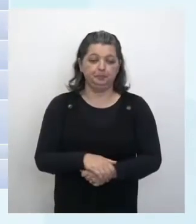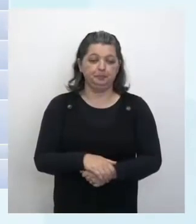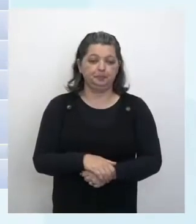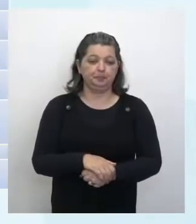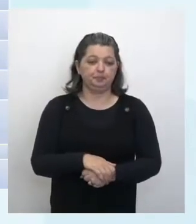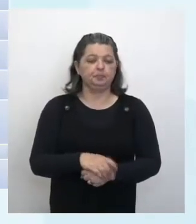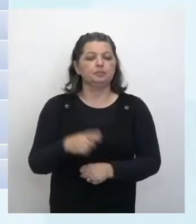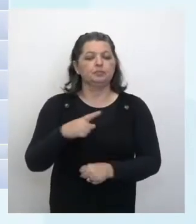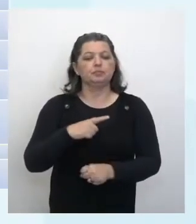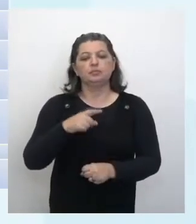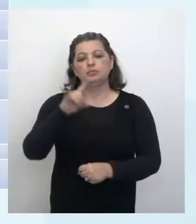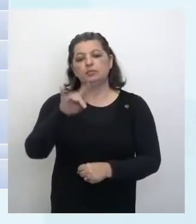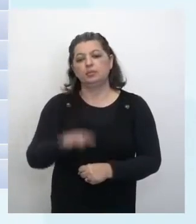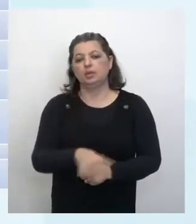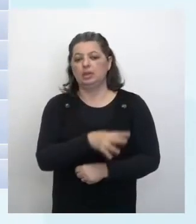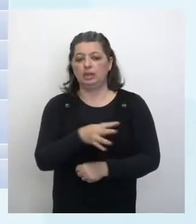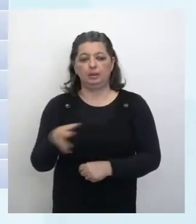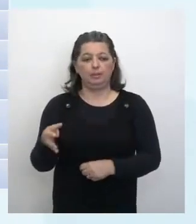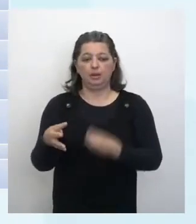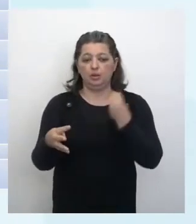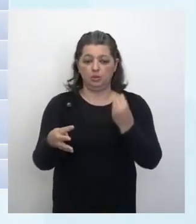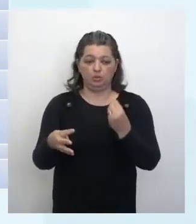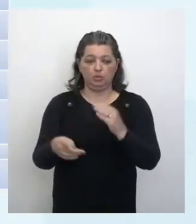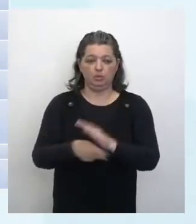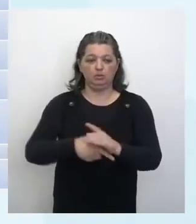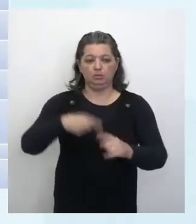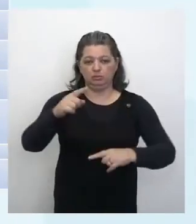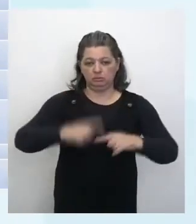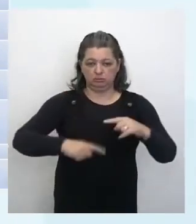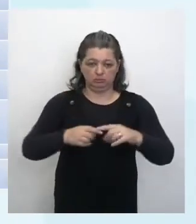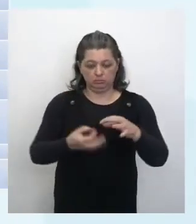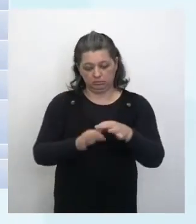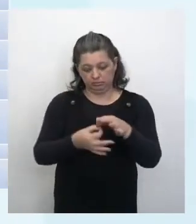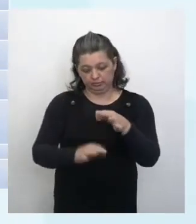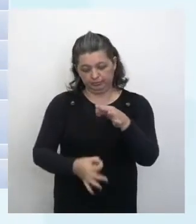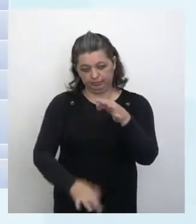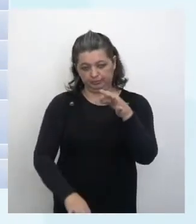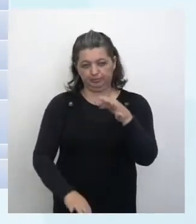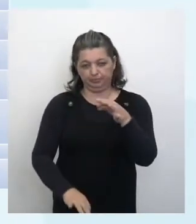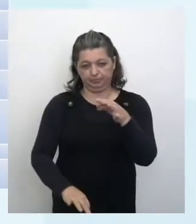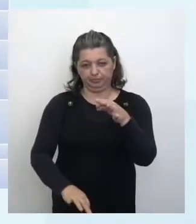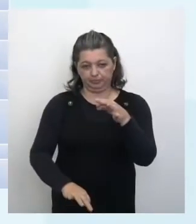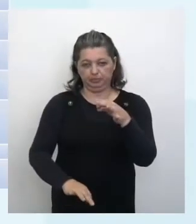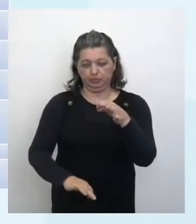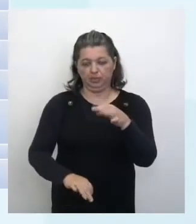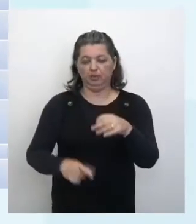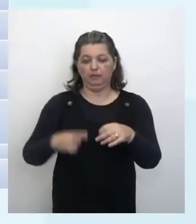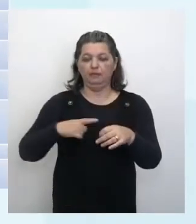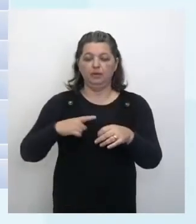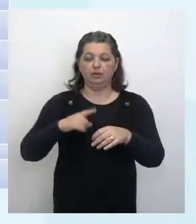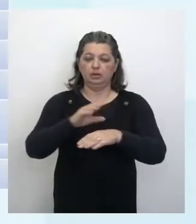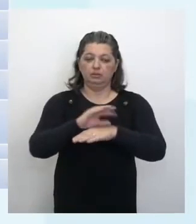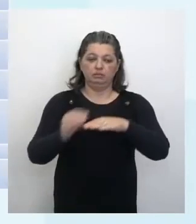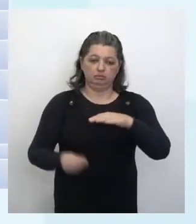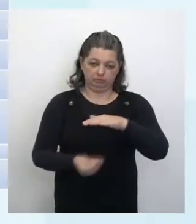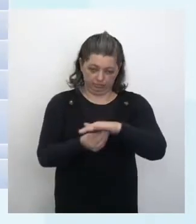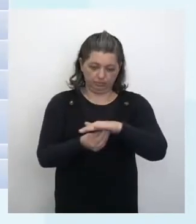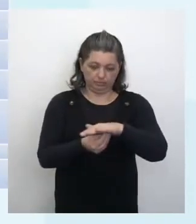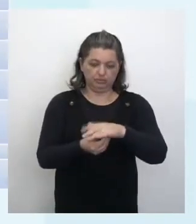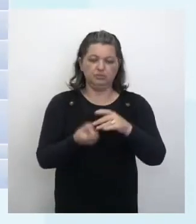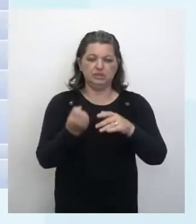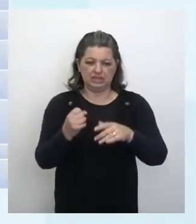uma tabela. Esse material, gente, ele está bem extenso e ele vai ficar disponível no repositório. Então, se você quiser